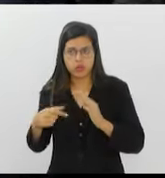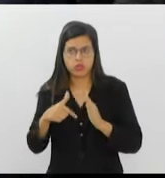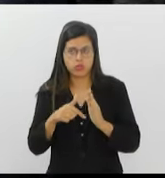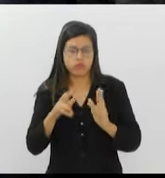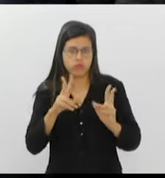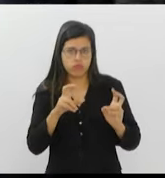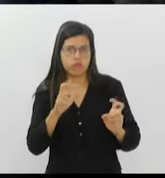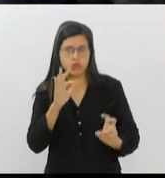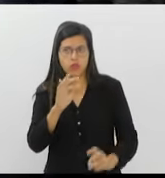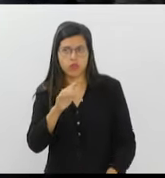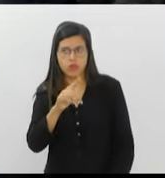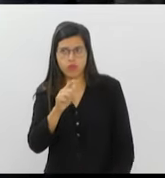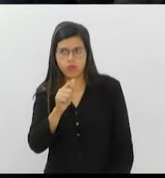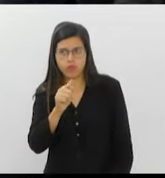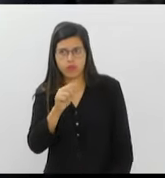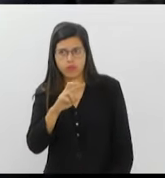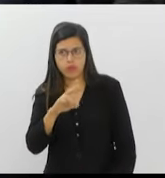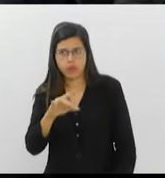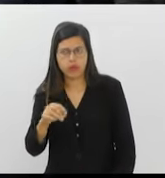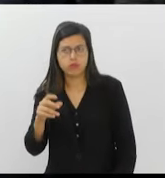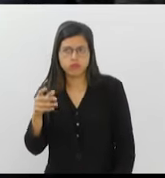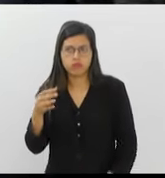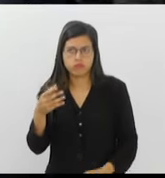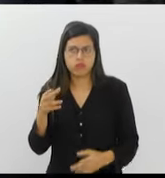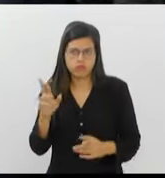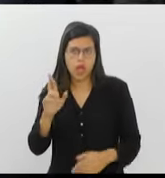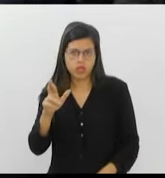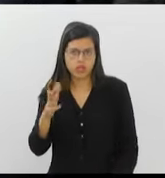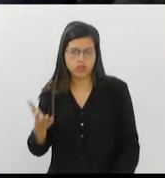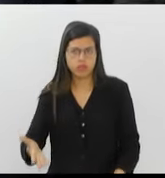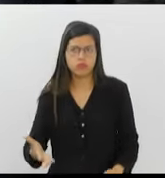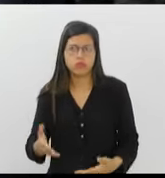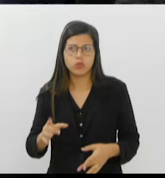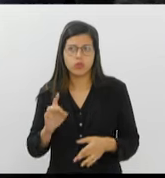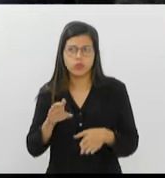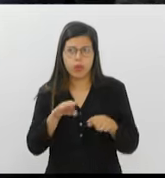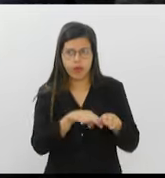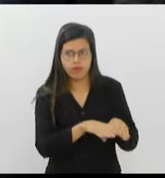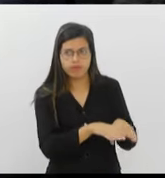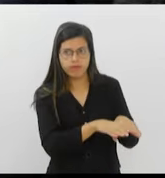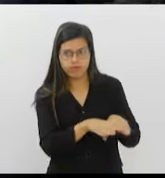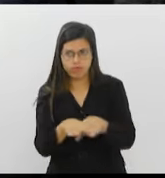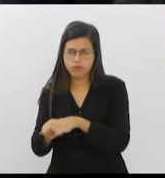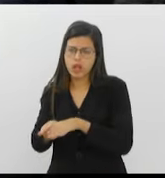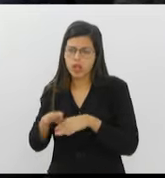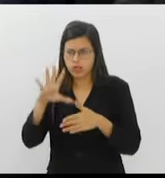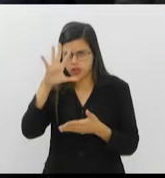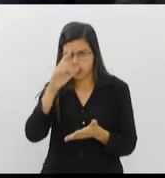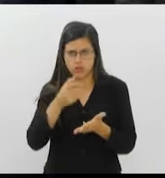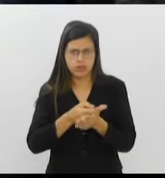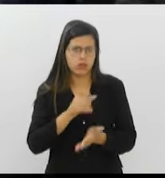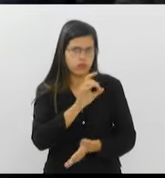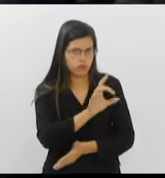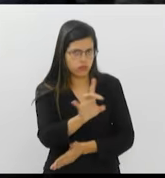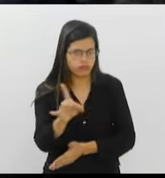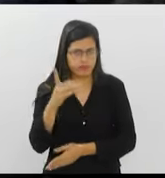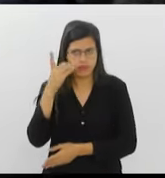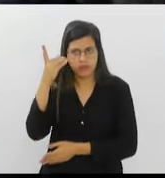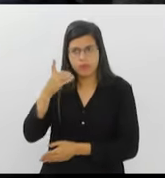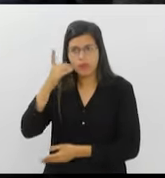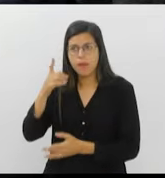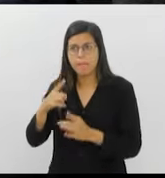deputado Serafini tem razão, que é só a forma que está sendo apresentada. Então, para pacificar, claro que a decisão vai ser de cada deputado, mas a questão é permitir